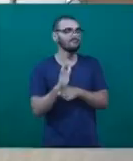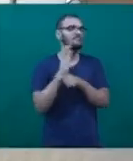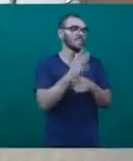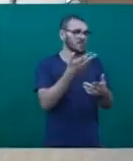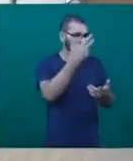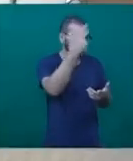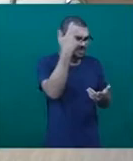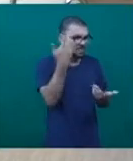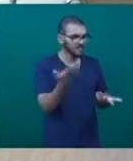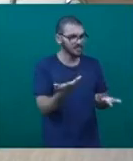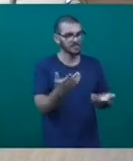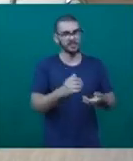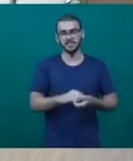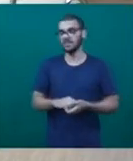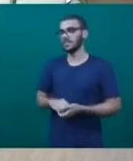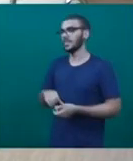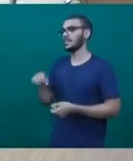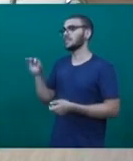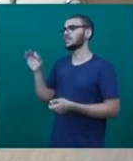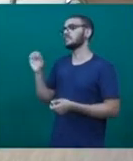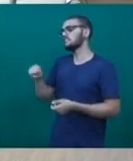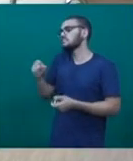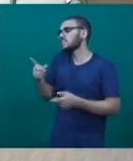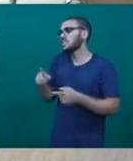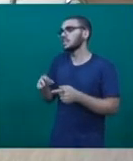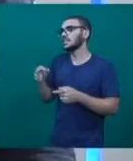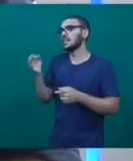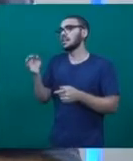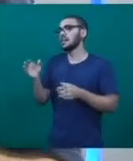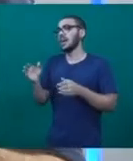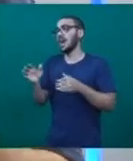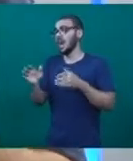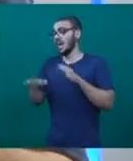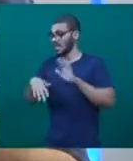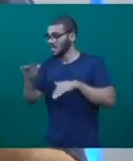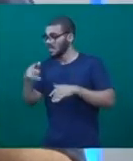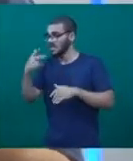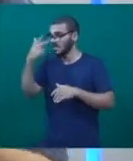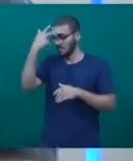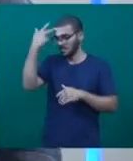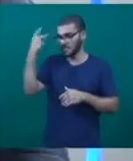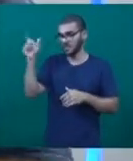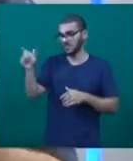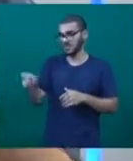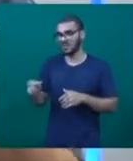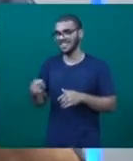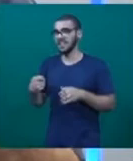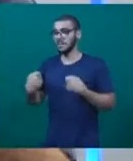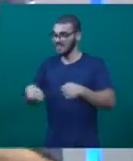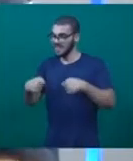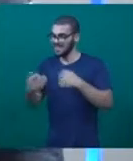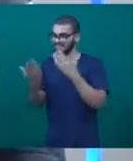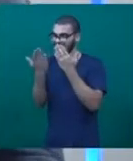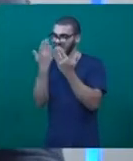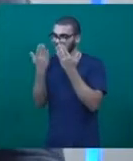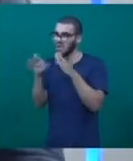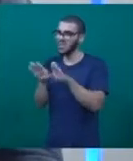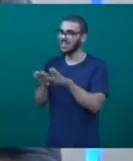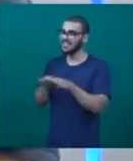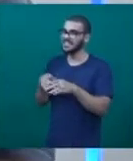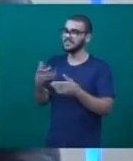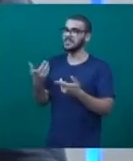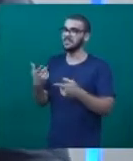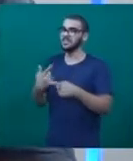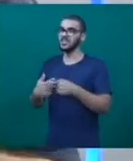em si? Com certeza. Muitas vezes o professor de educação física, ele é tido até mesmo como psicólogo, aquele ombro amigo, né,